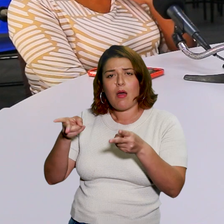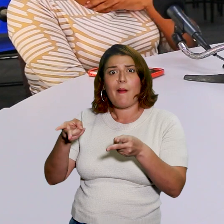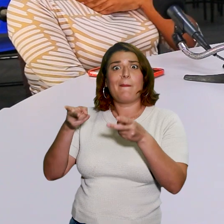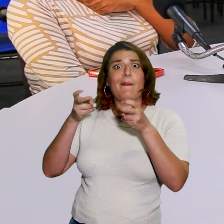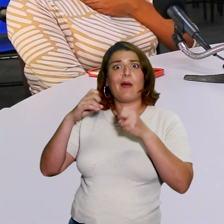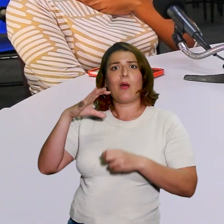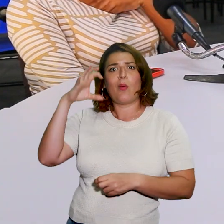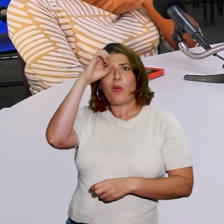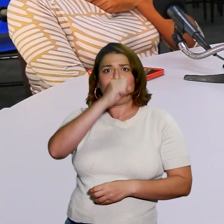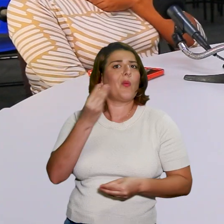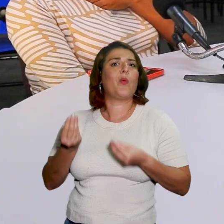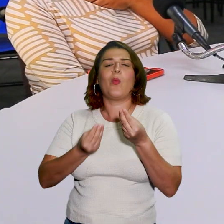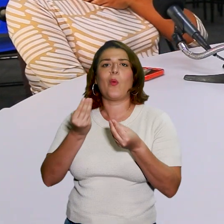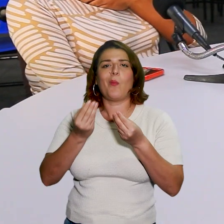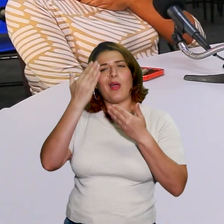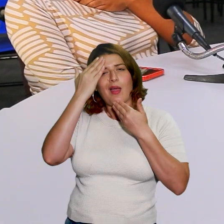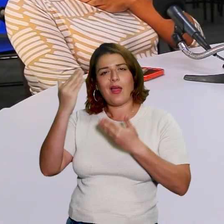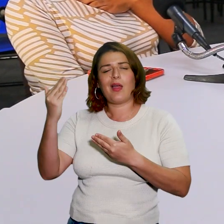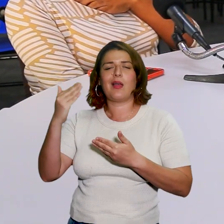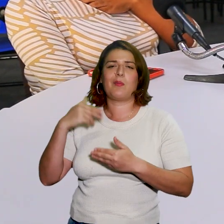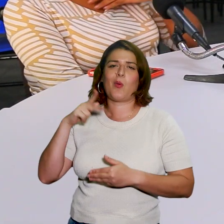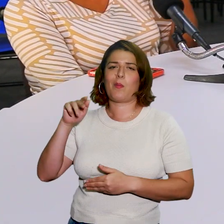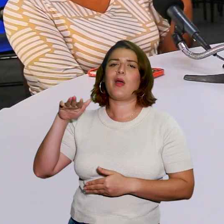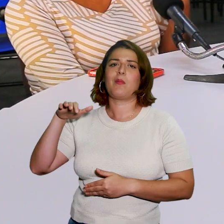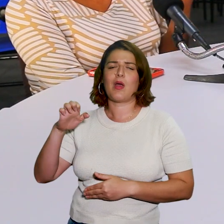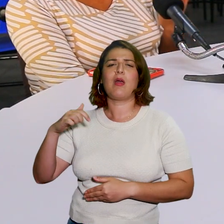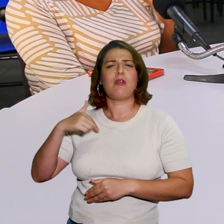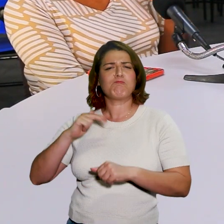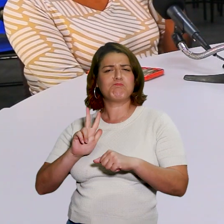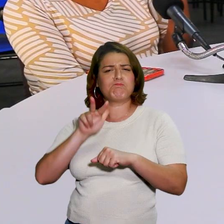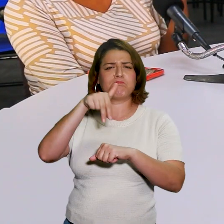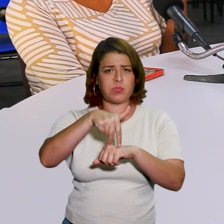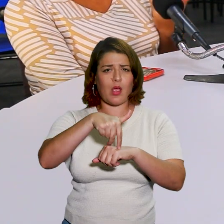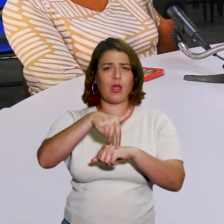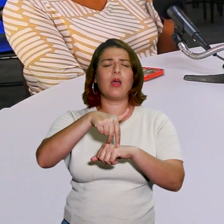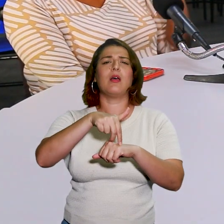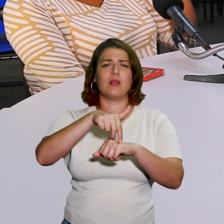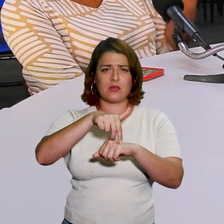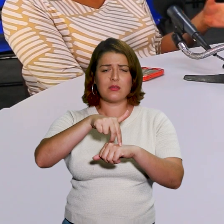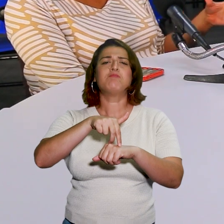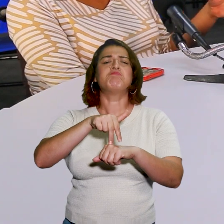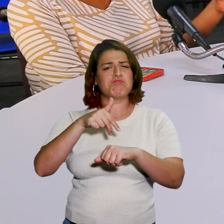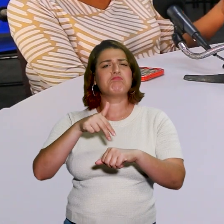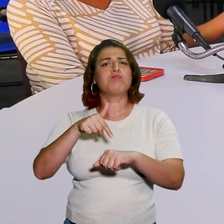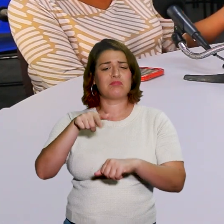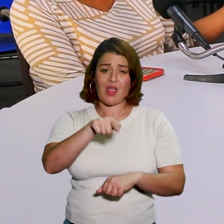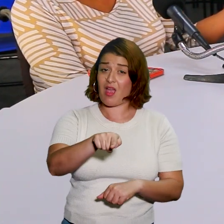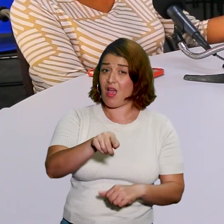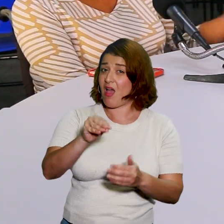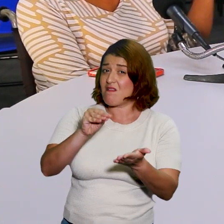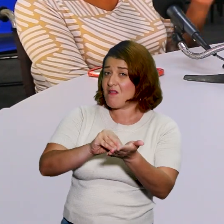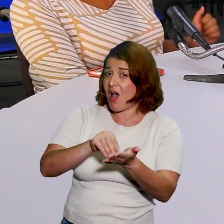como isso tudo funcionava, graças a eles, assim, eu tomei mais voz. Uhum. De chegar e dizer, olha, isso aqui para mim não